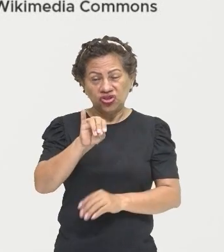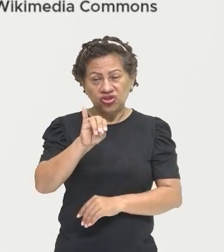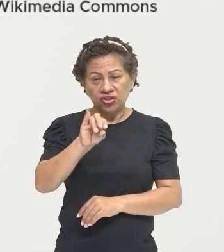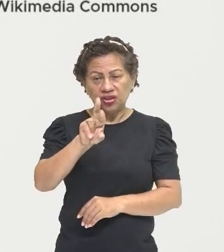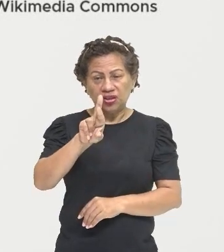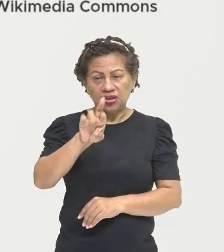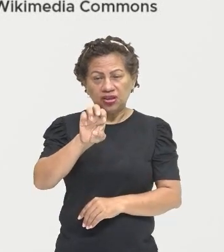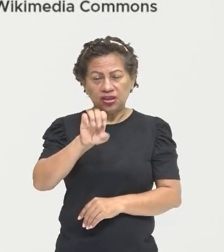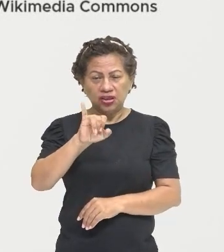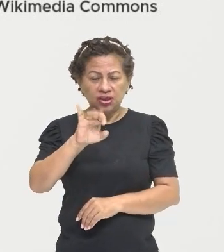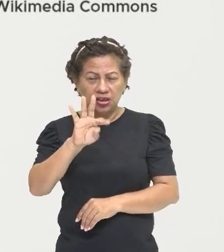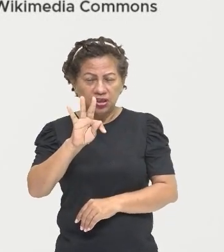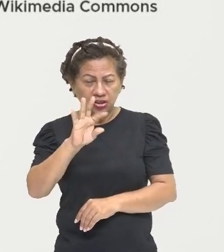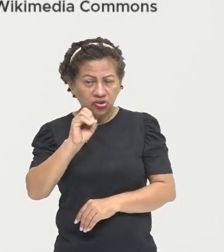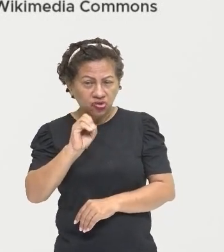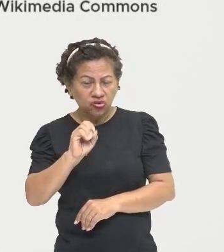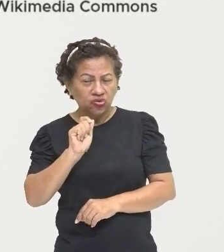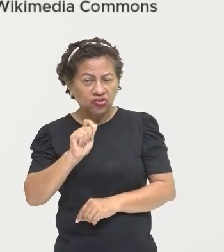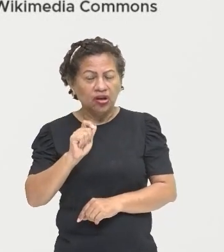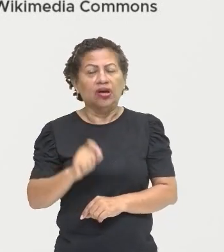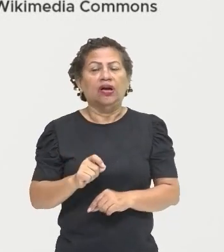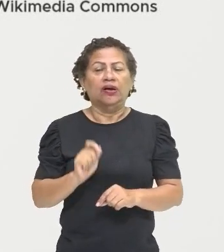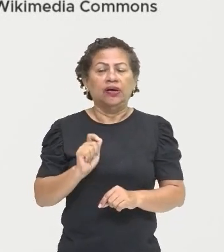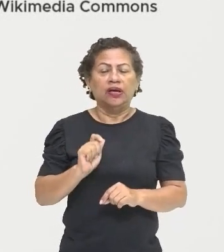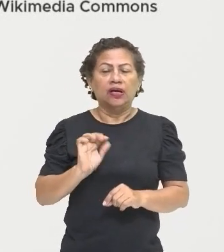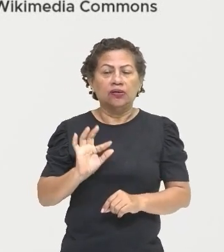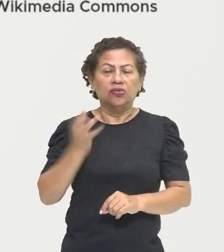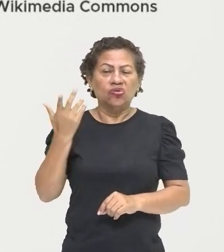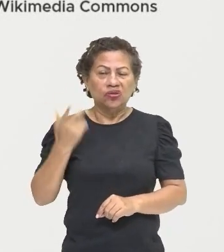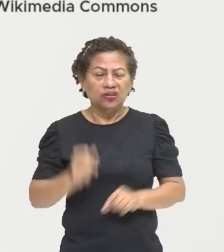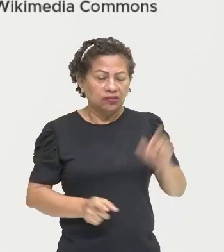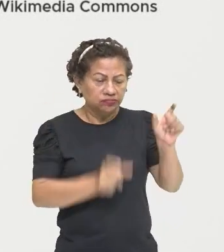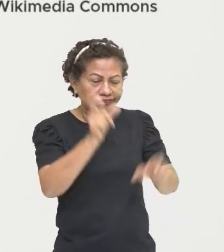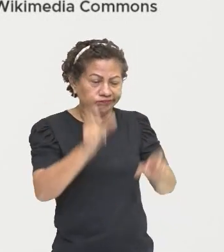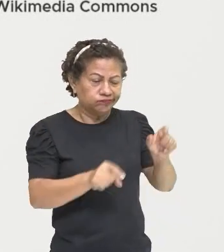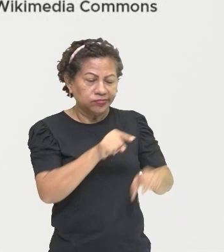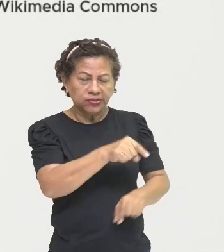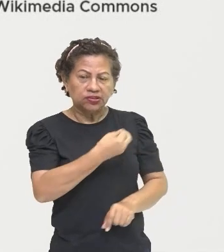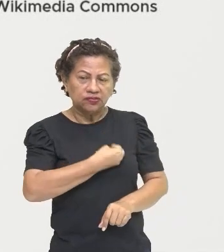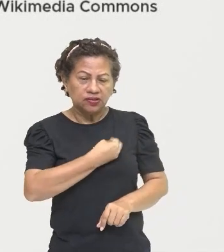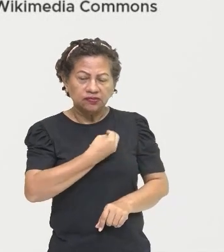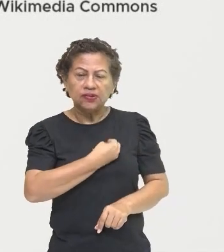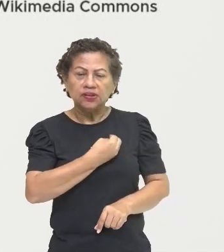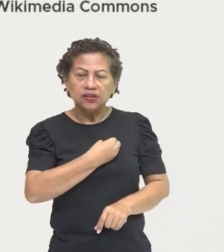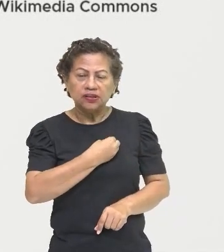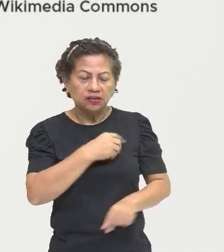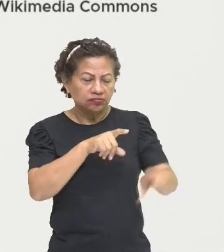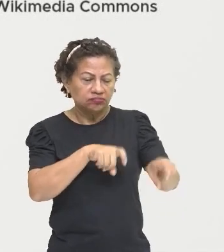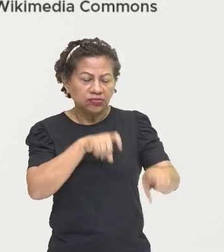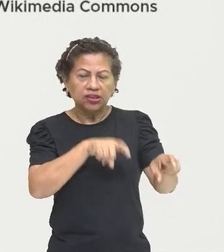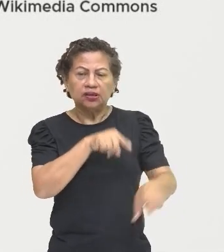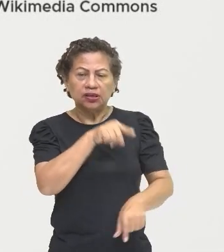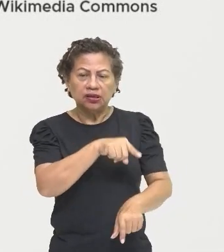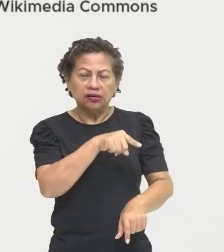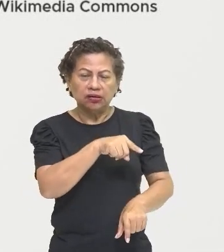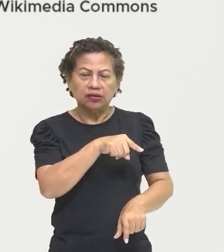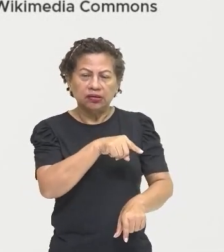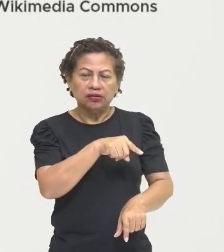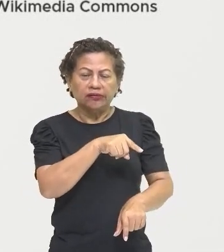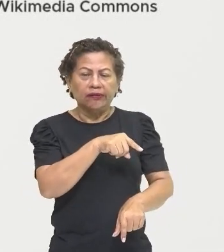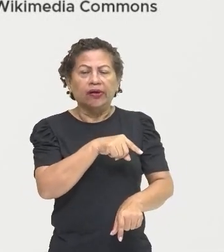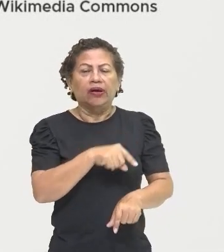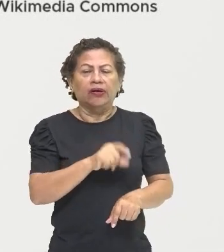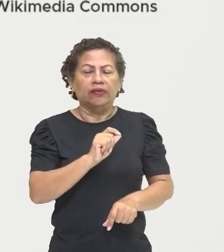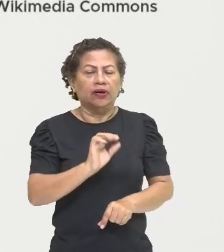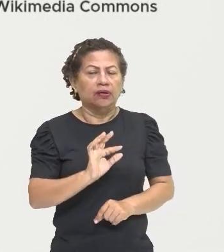sendo combatidos, e combatidos de uma forma muito dura, inclusive. E aí as ligas camponesas, elas perderam força